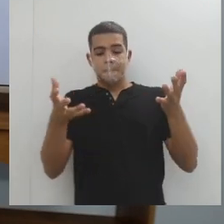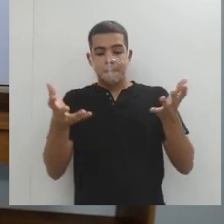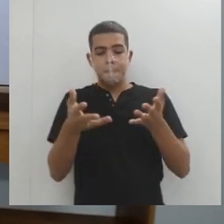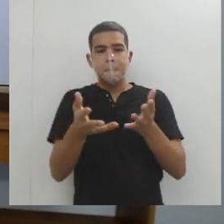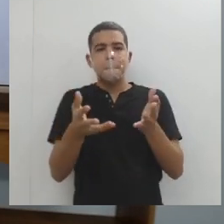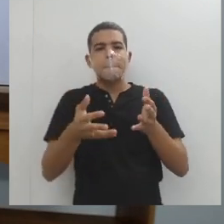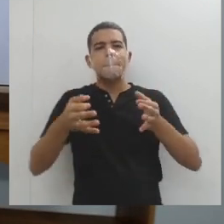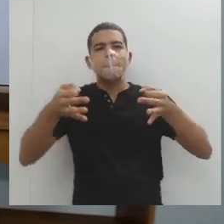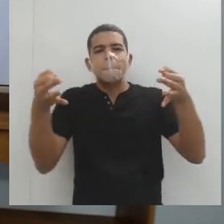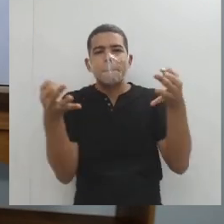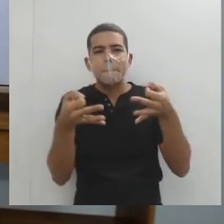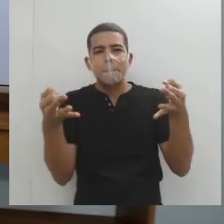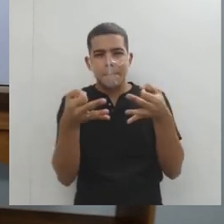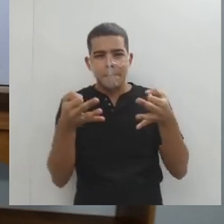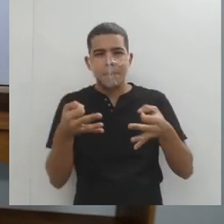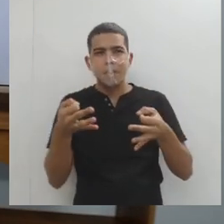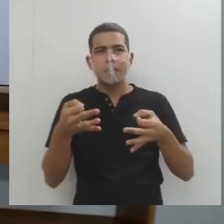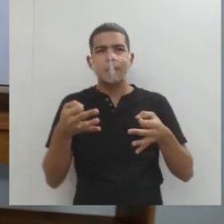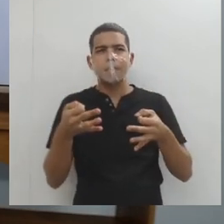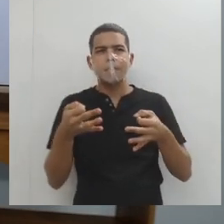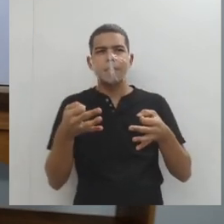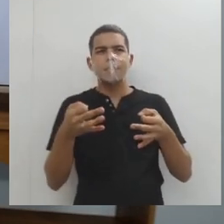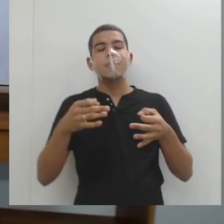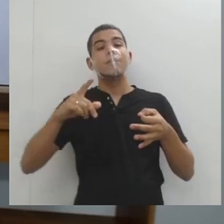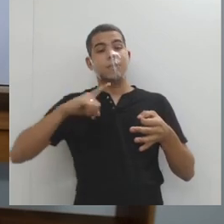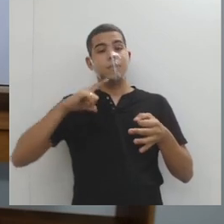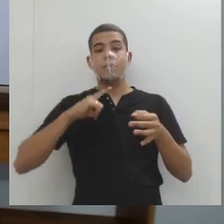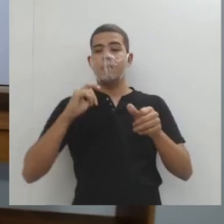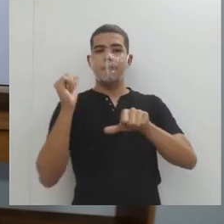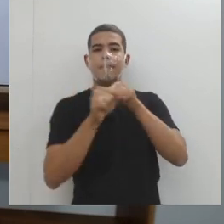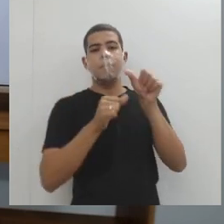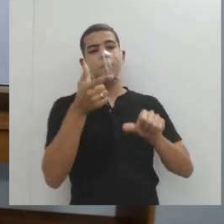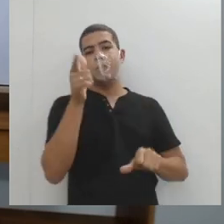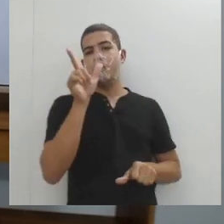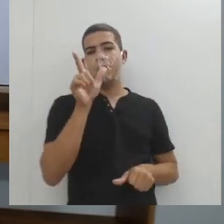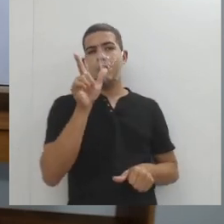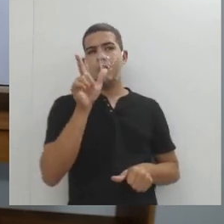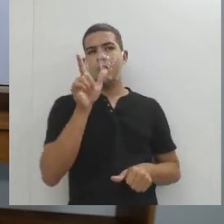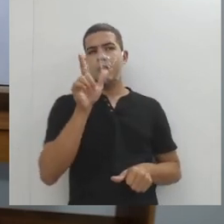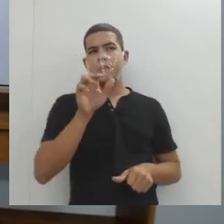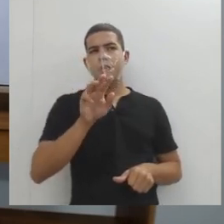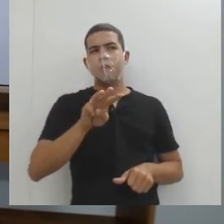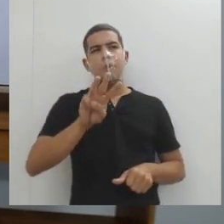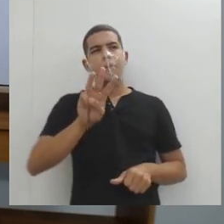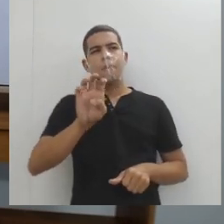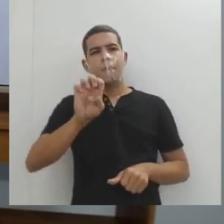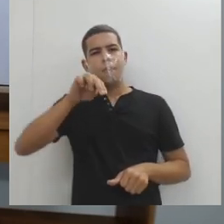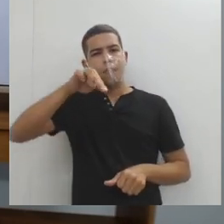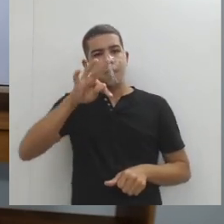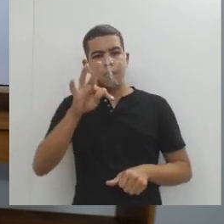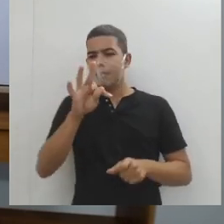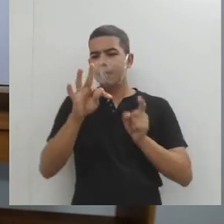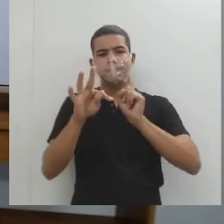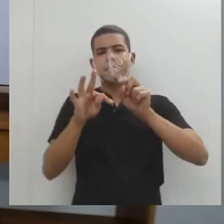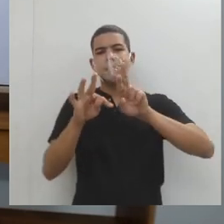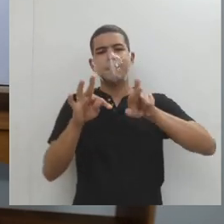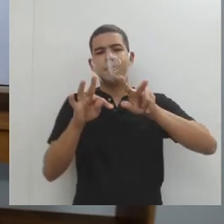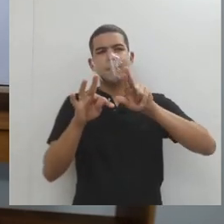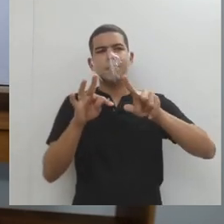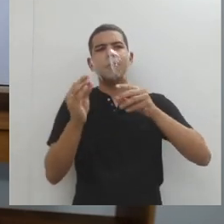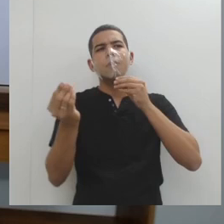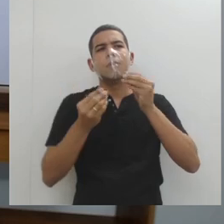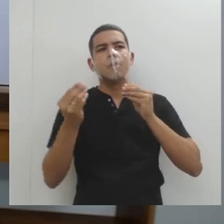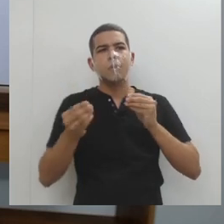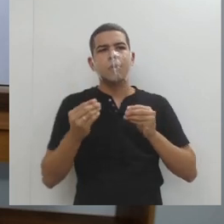do particípio passado desse verbo, ele também vai ter uma outra forma. Ele é irregular. Tá? Então, no particípio passado, ele fica,